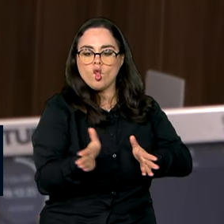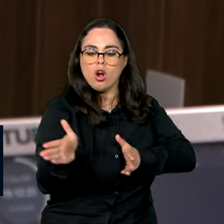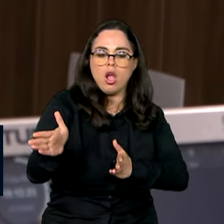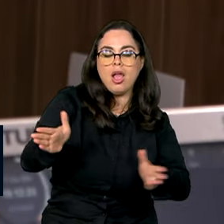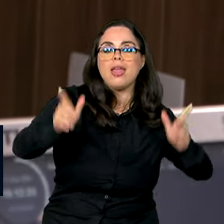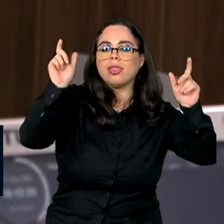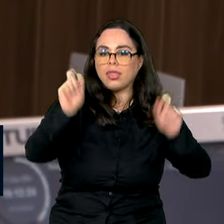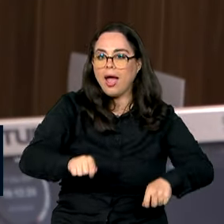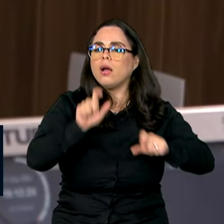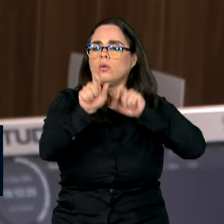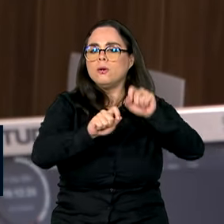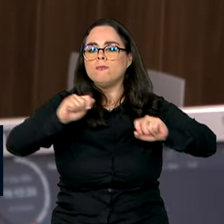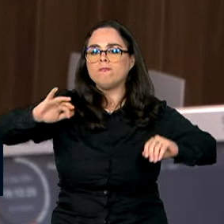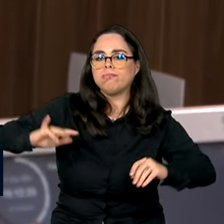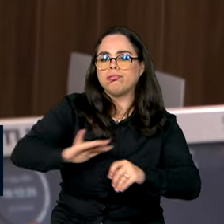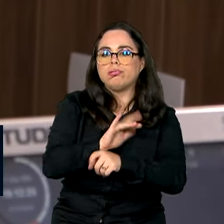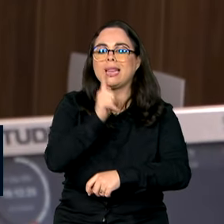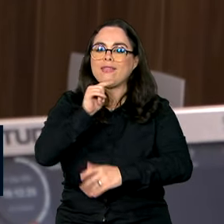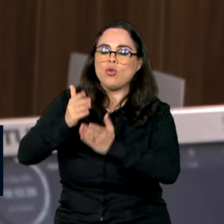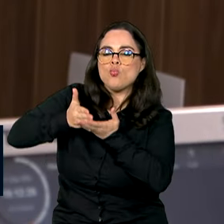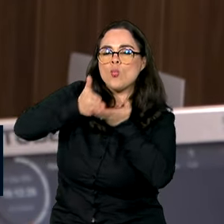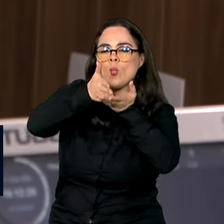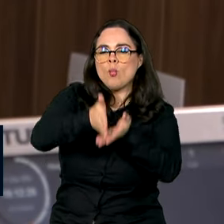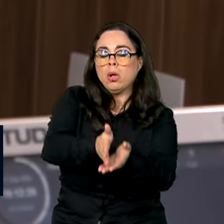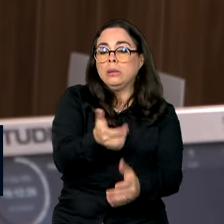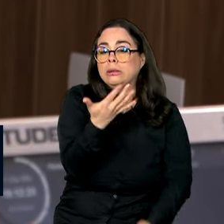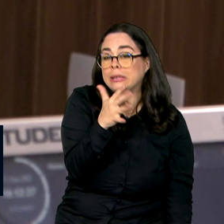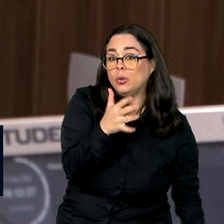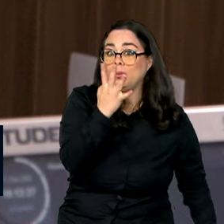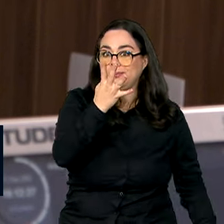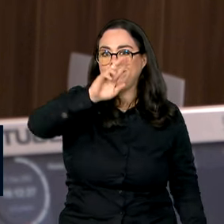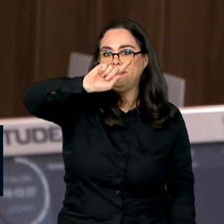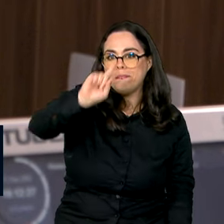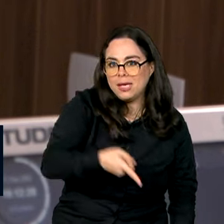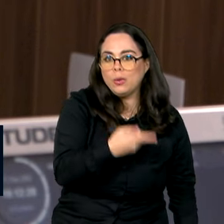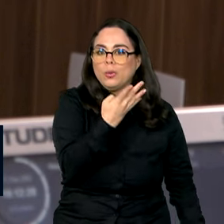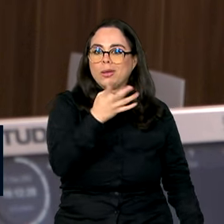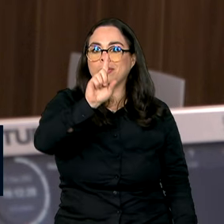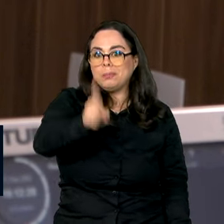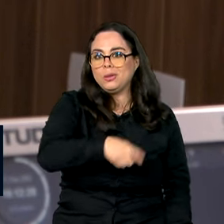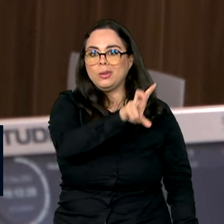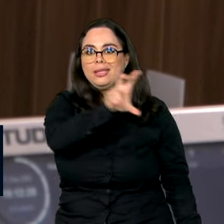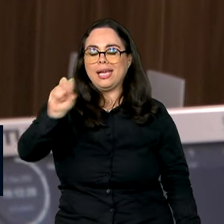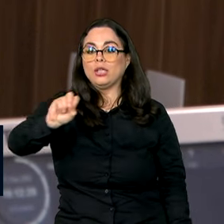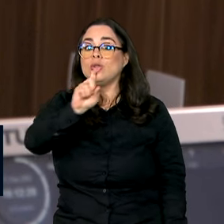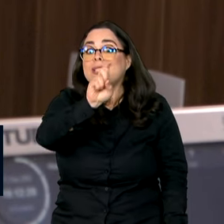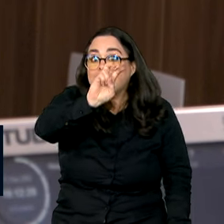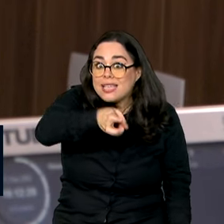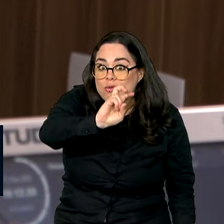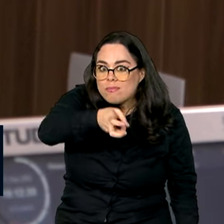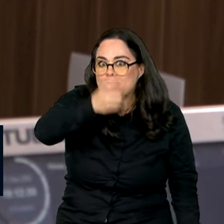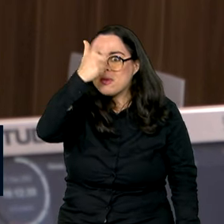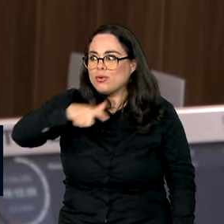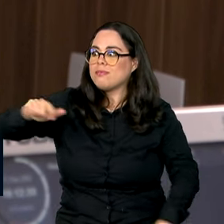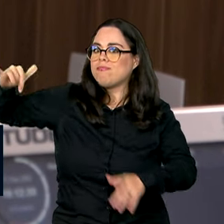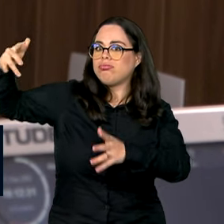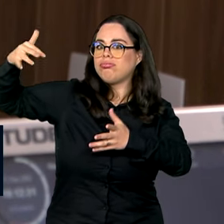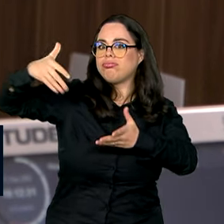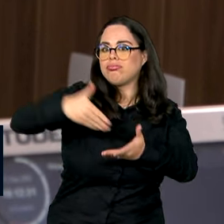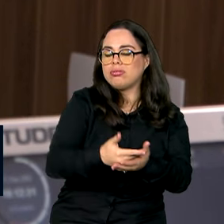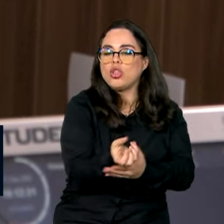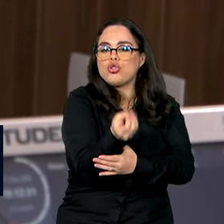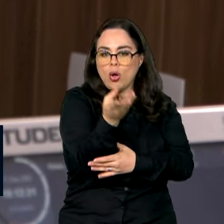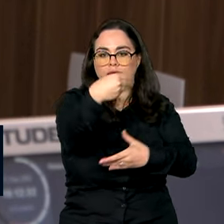grandes navios, que deve trazer em torno de 4.000 a 4.500, até 5.000 novos